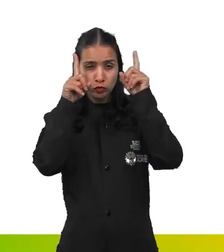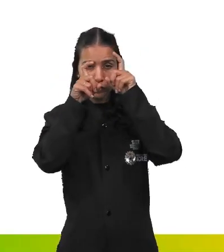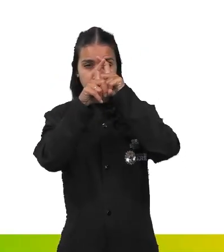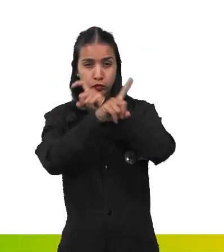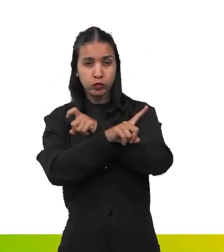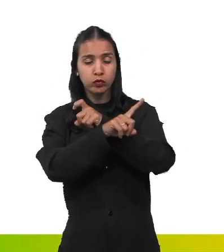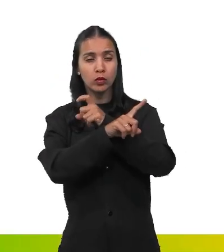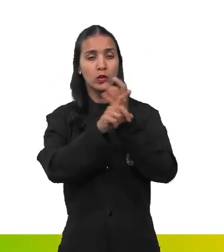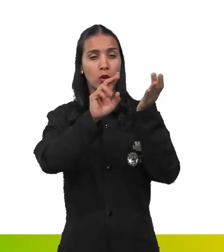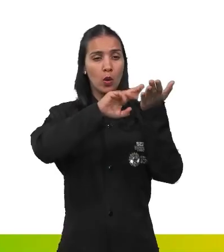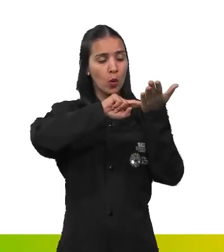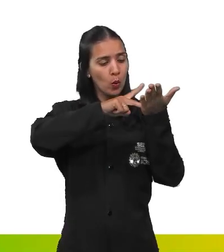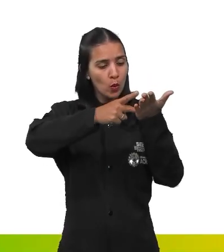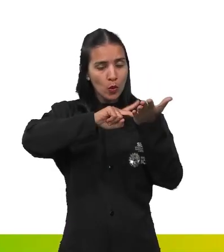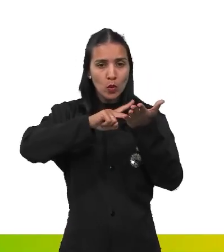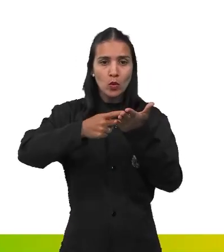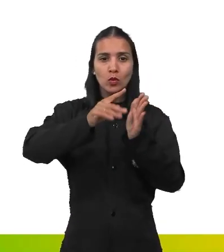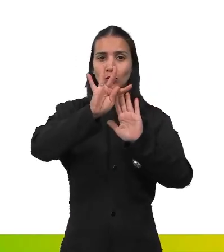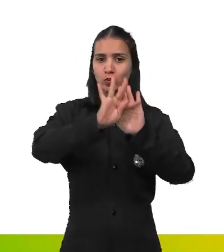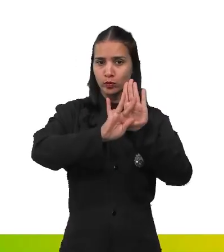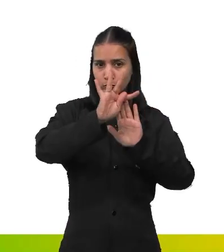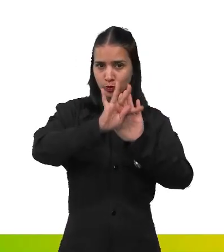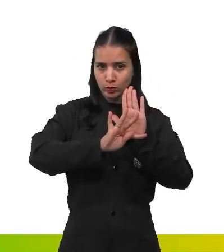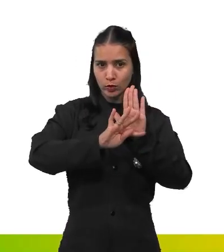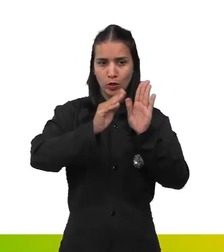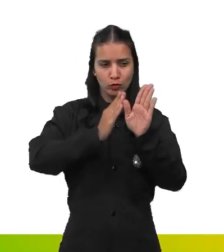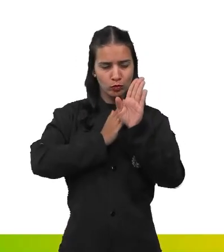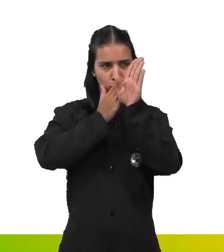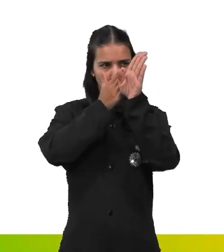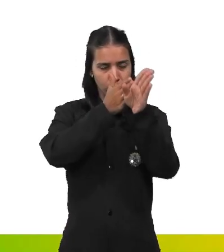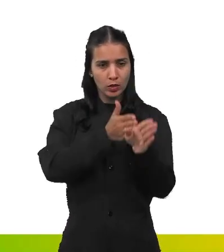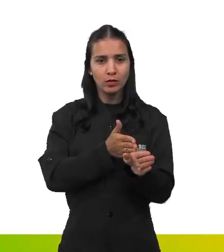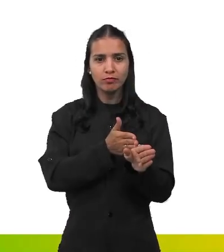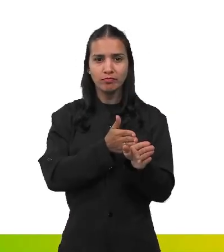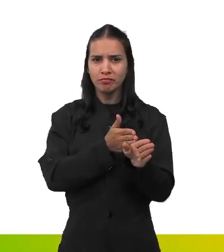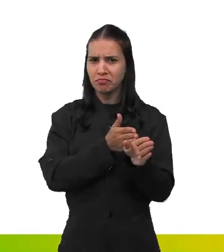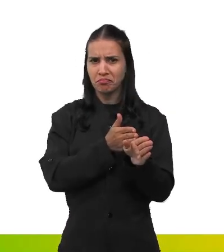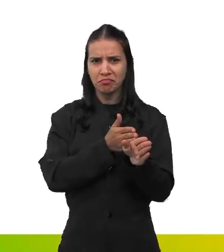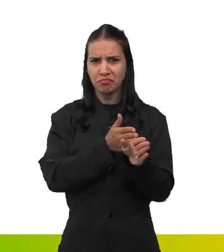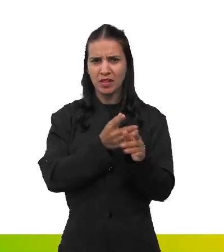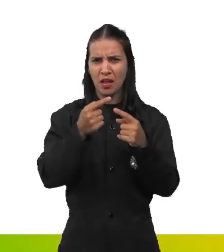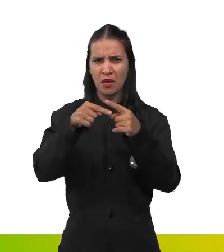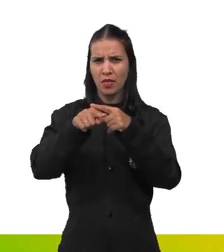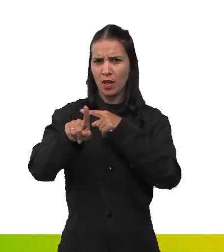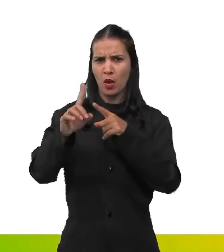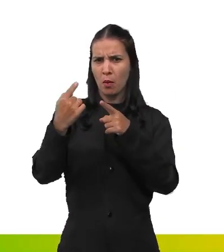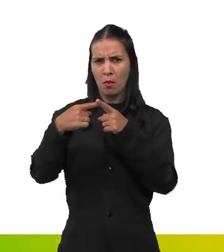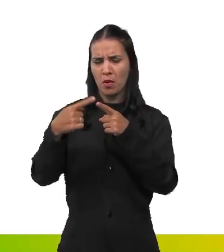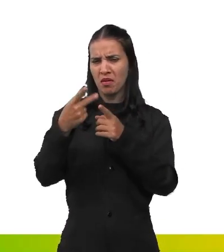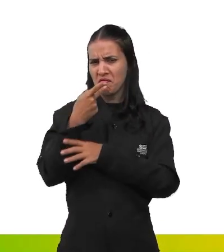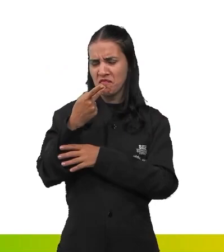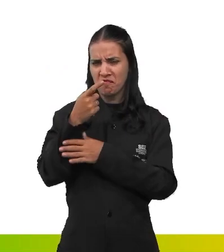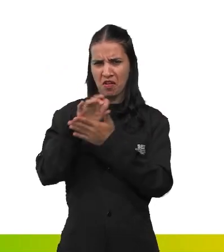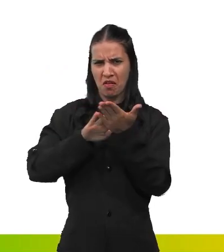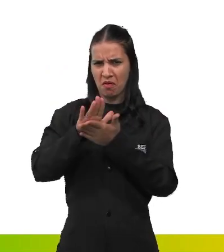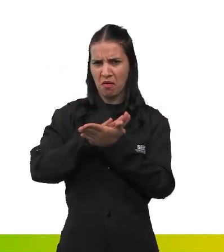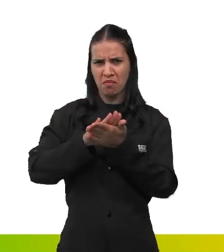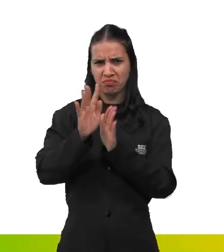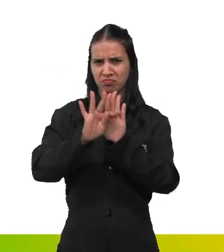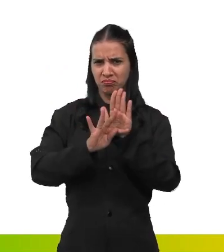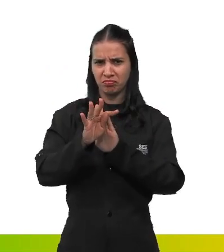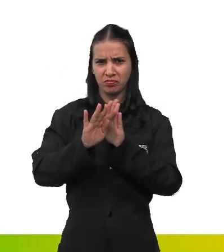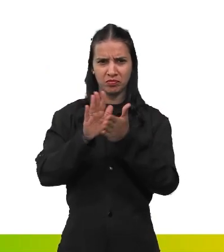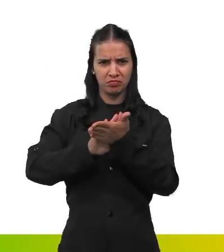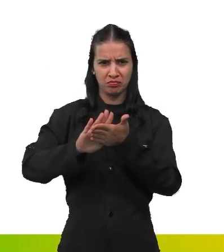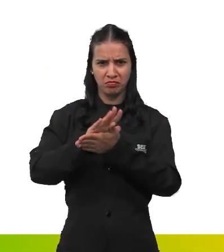com fidelidade? Não, que na verdade aqui não está falando nada sobre textos clássicos. Letra B,